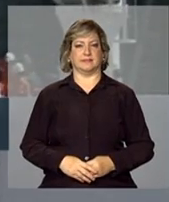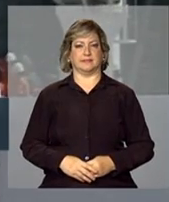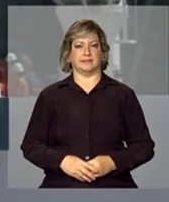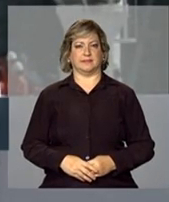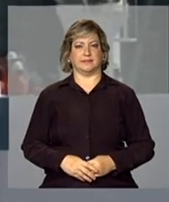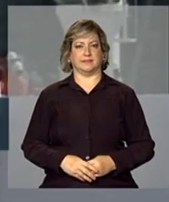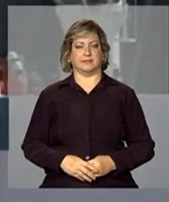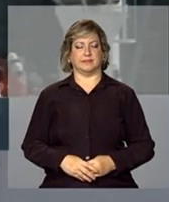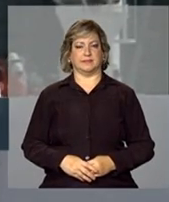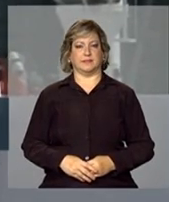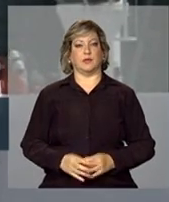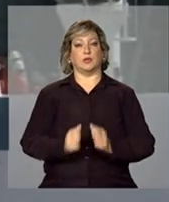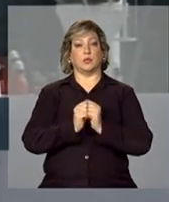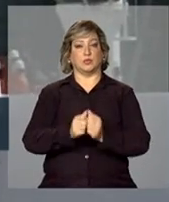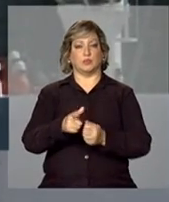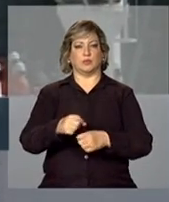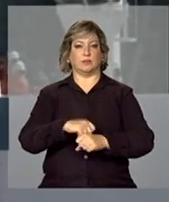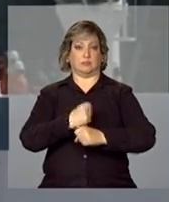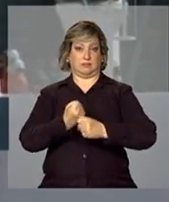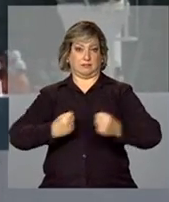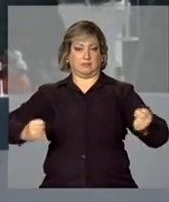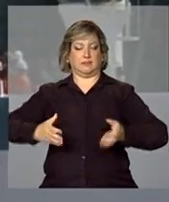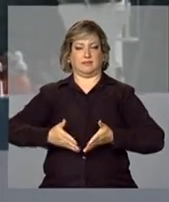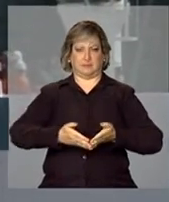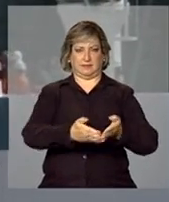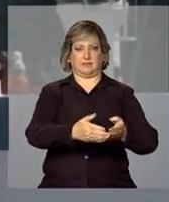foto junto ao navio